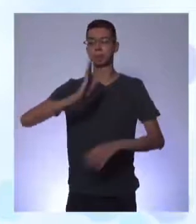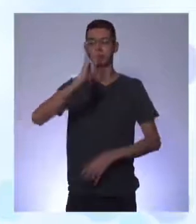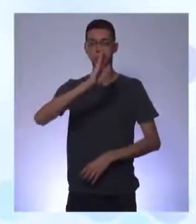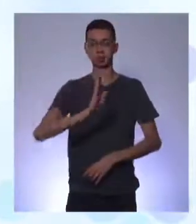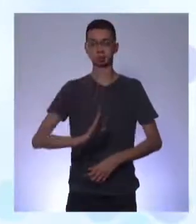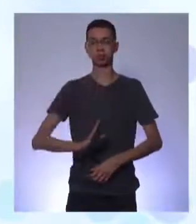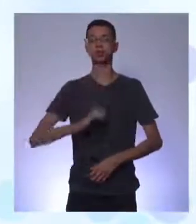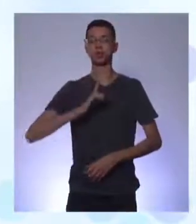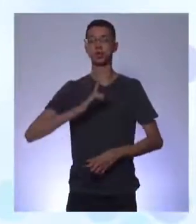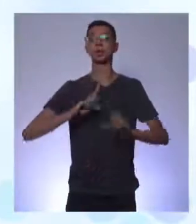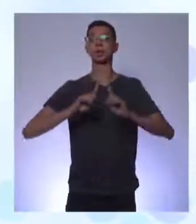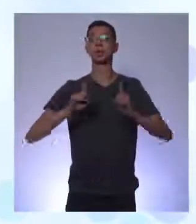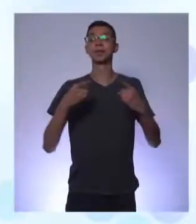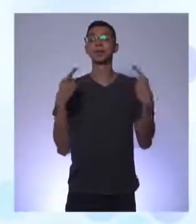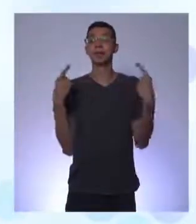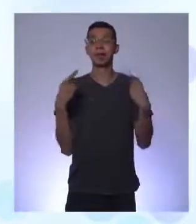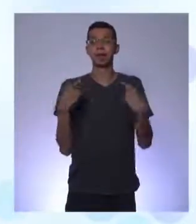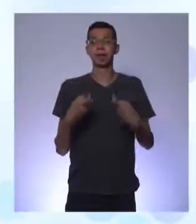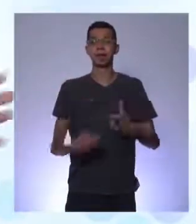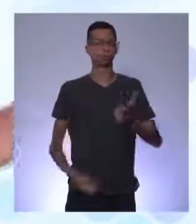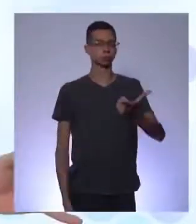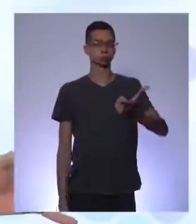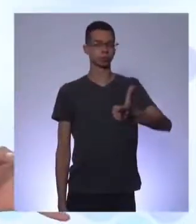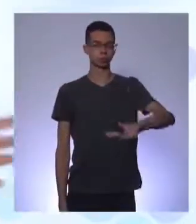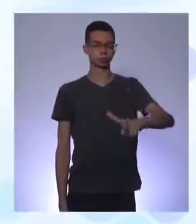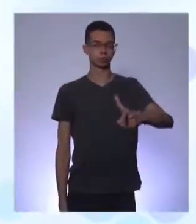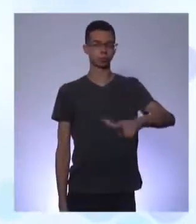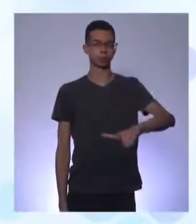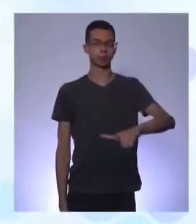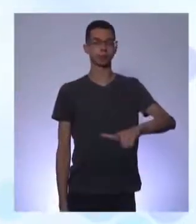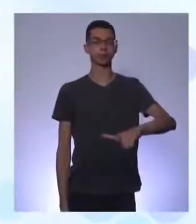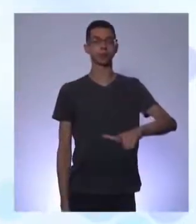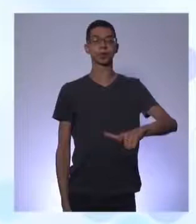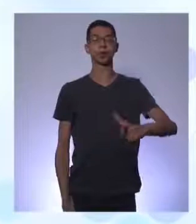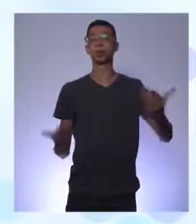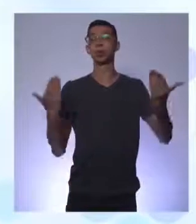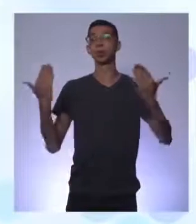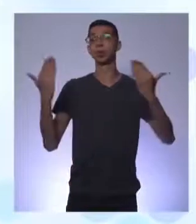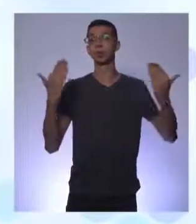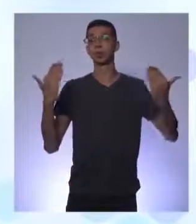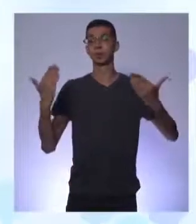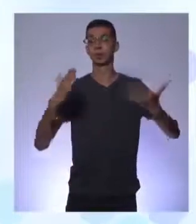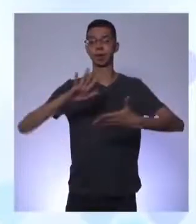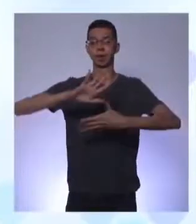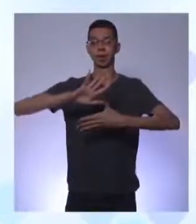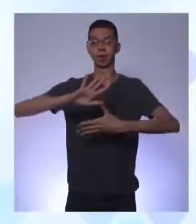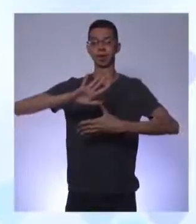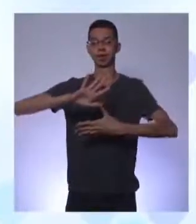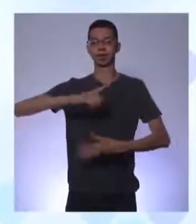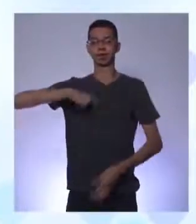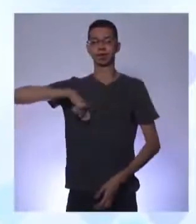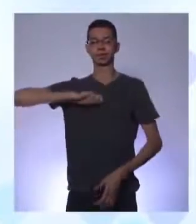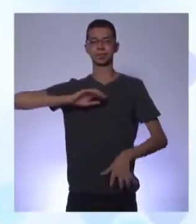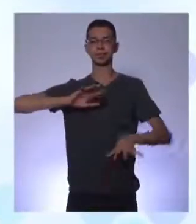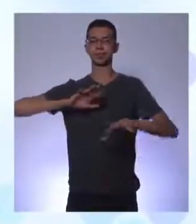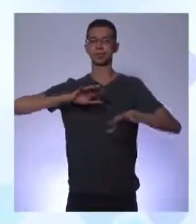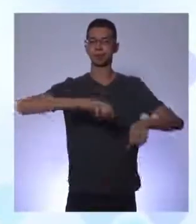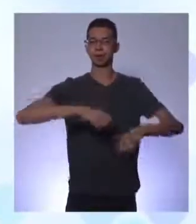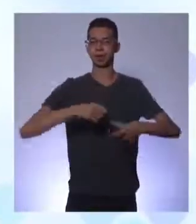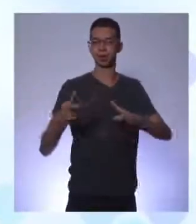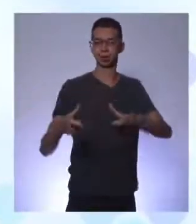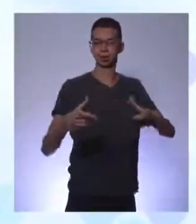houve guerras diretas como houve lá na América Espanhola. Então, é uma diferença,